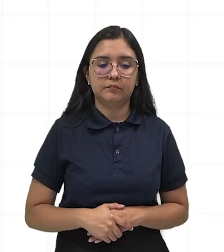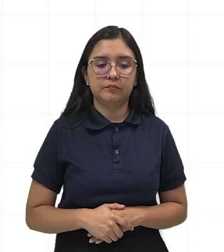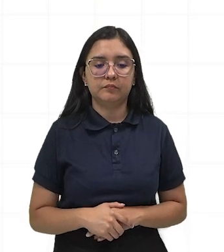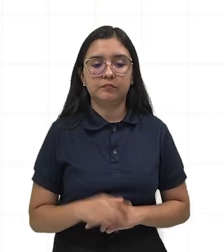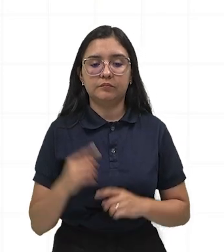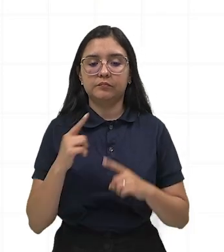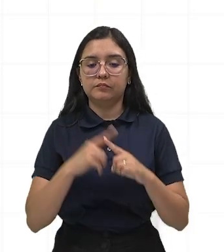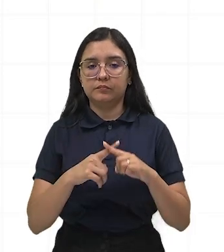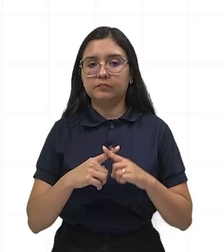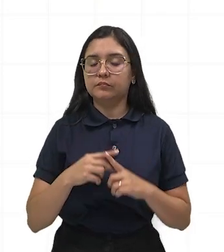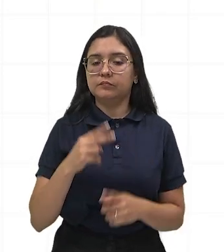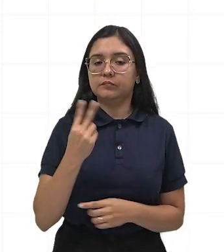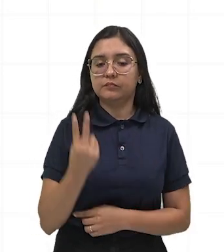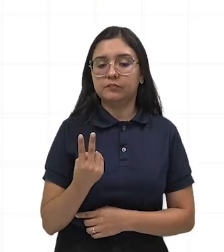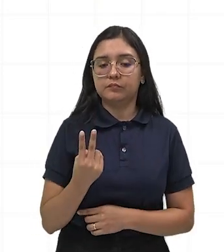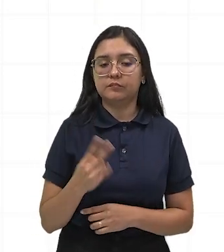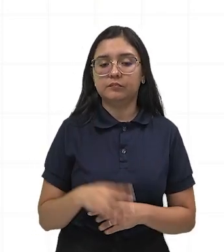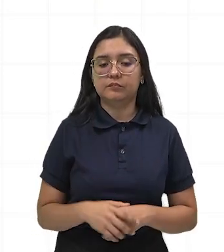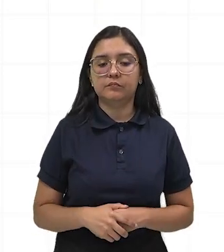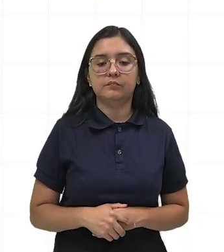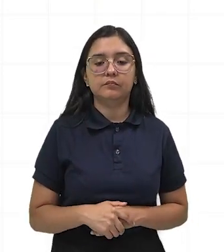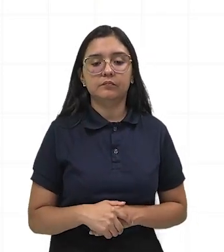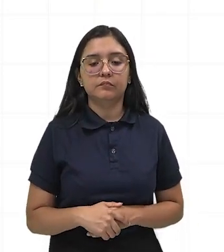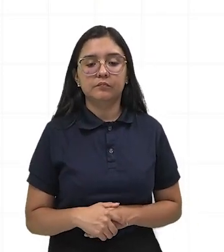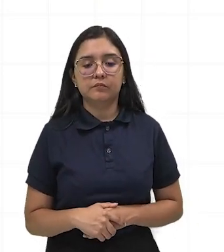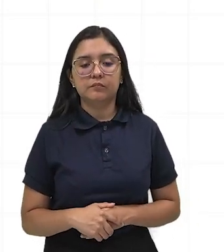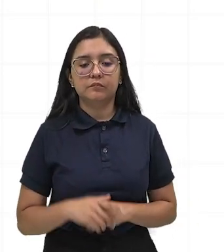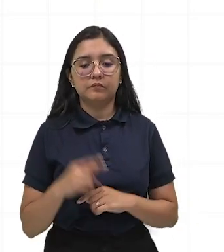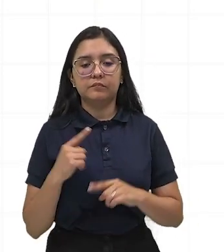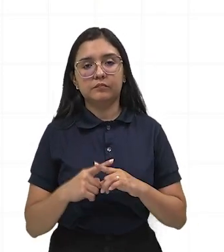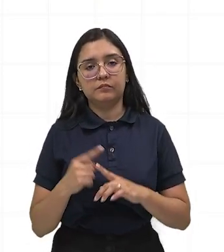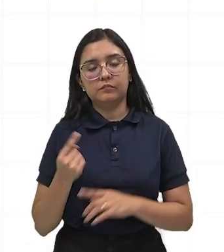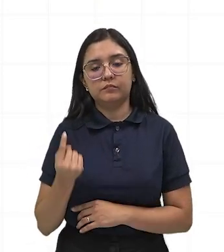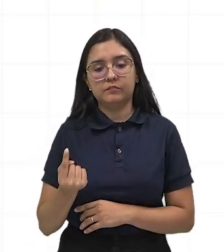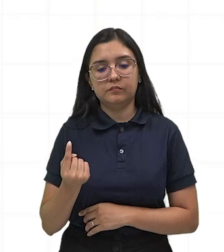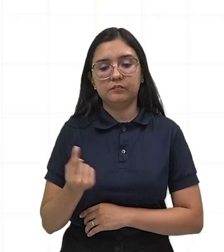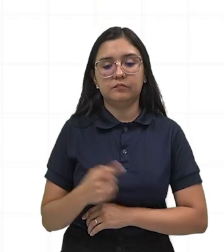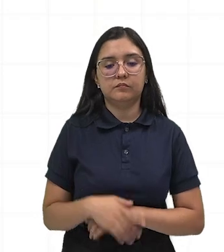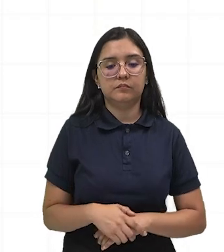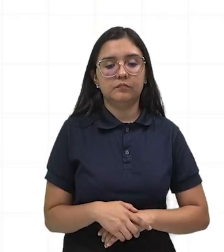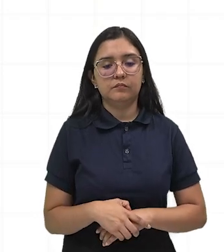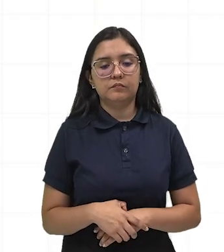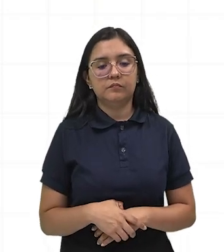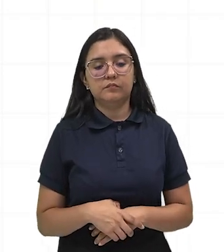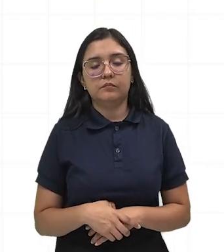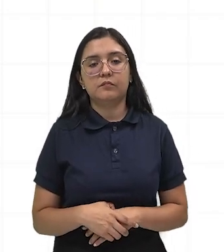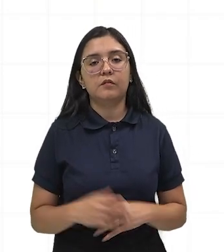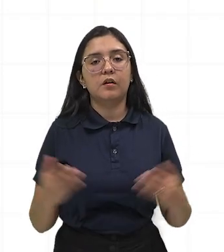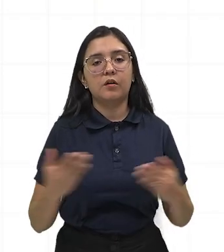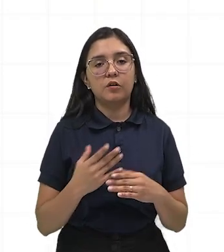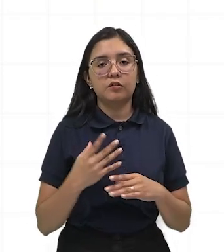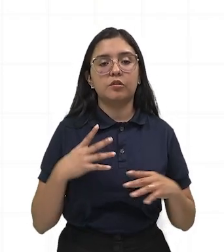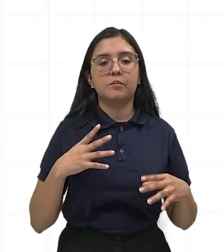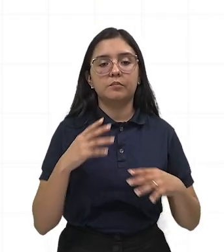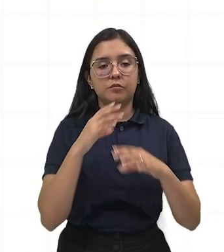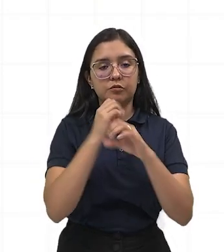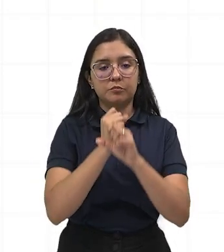2 possibilidades para a terceira e agora restando somente uma para a segunda. Agora só é